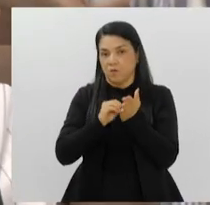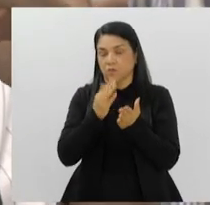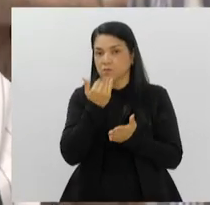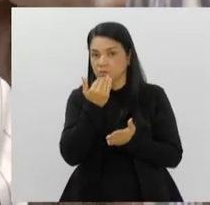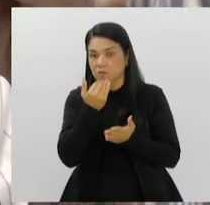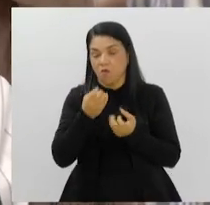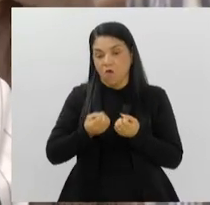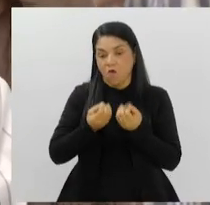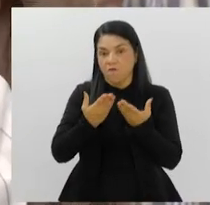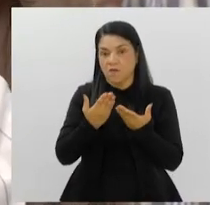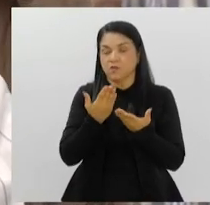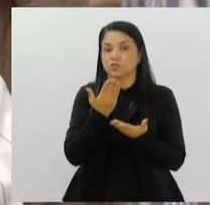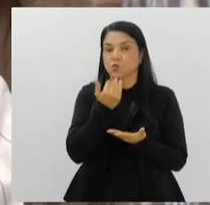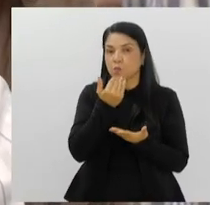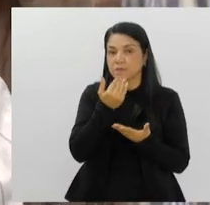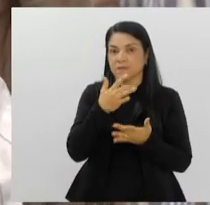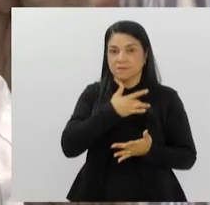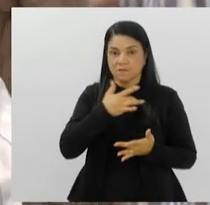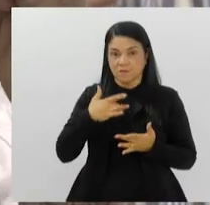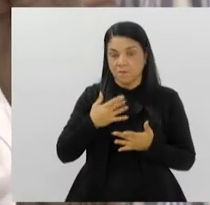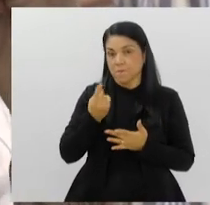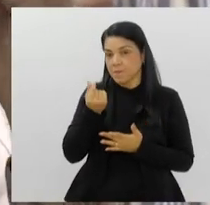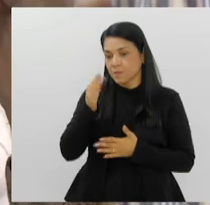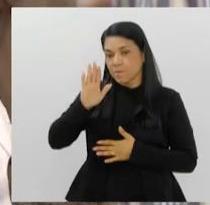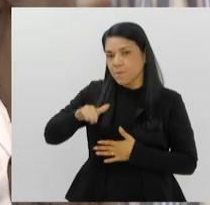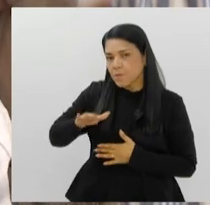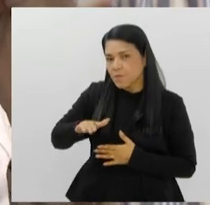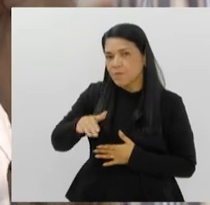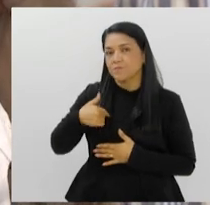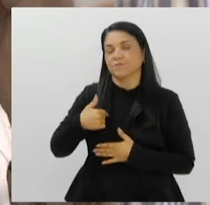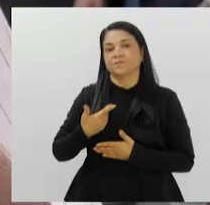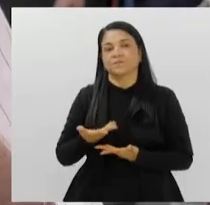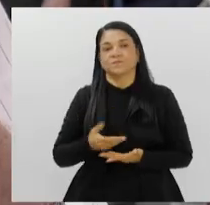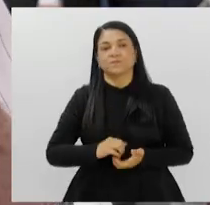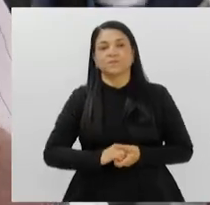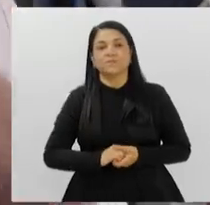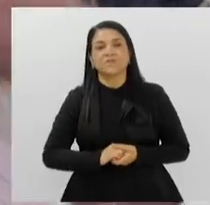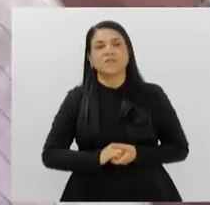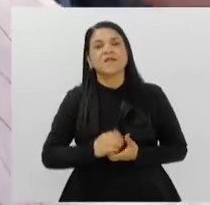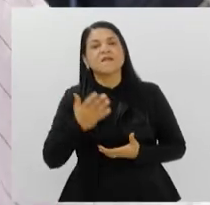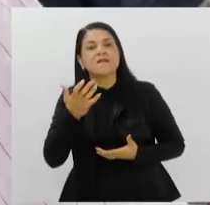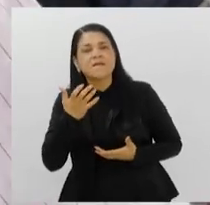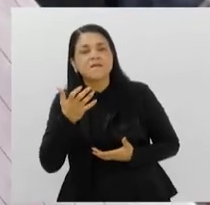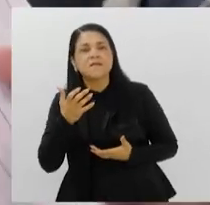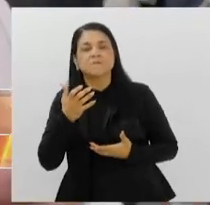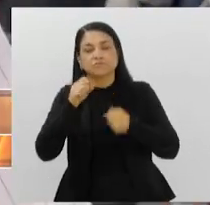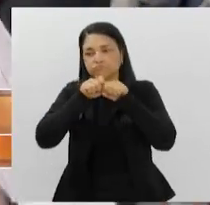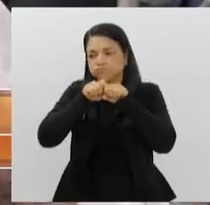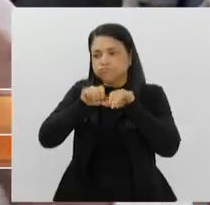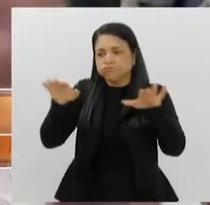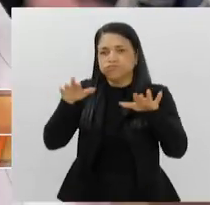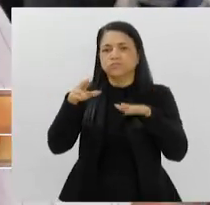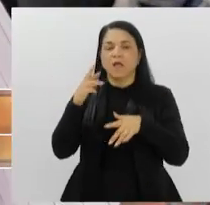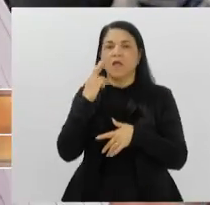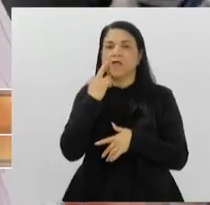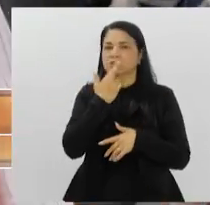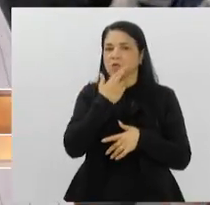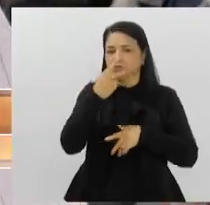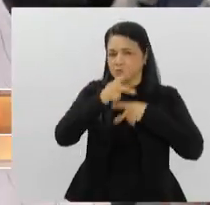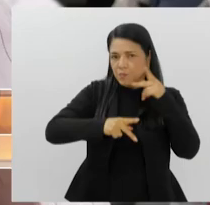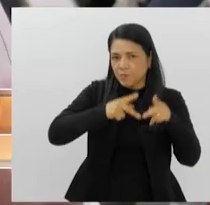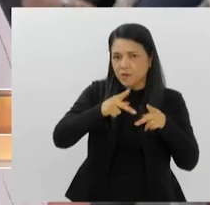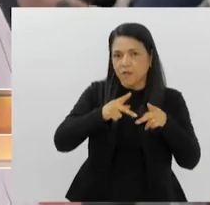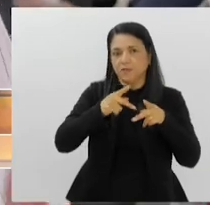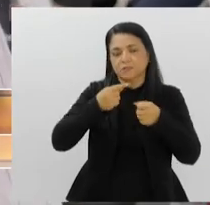de refeições saudáveis a preços populares subsidiados. Queremos expandir isso para outros